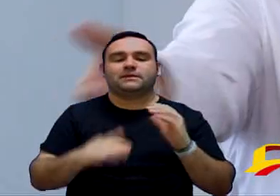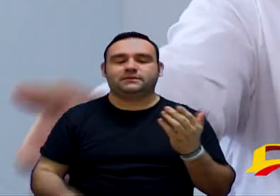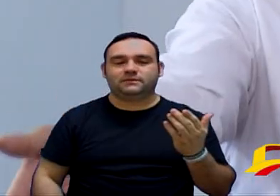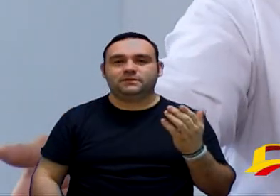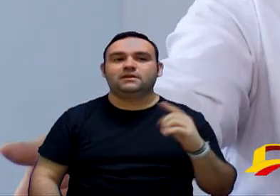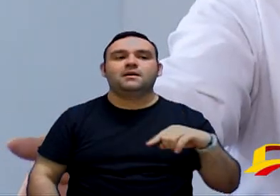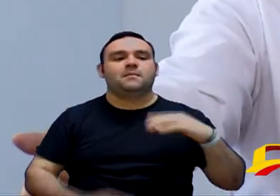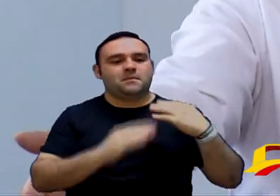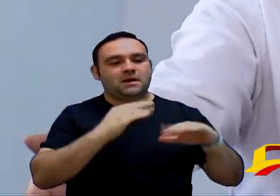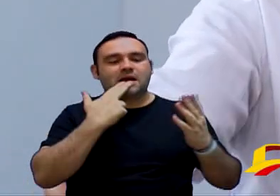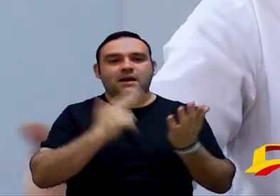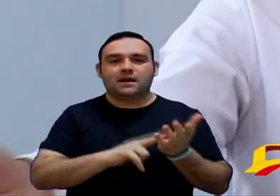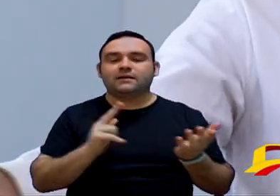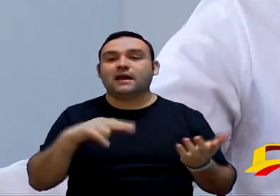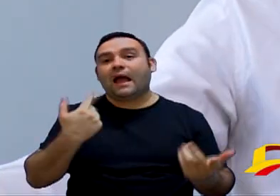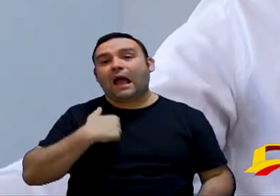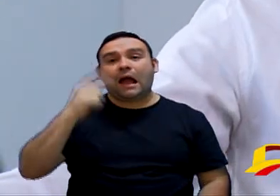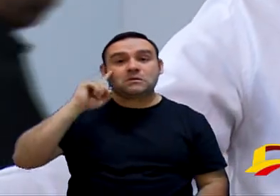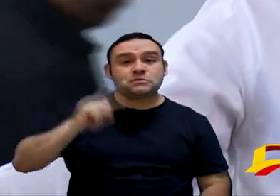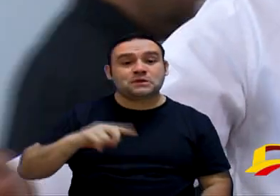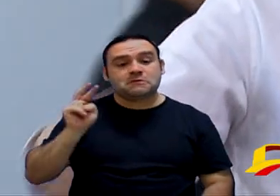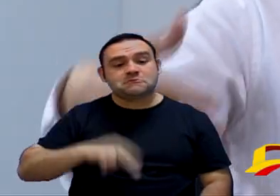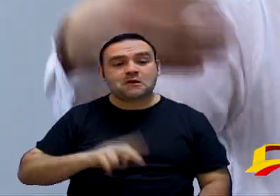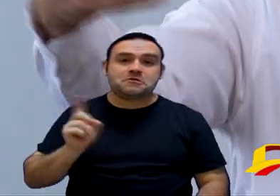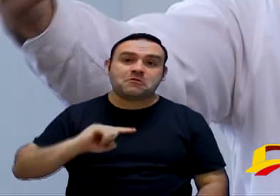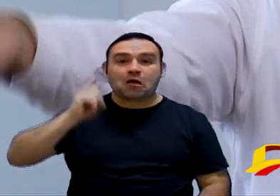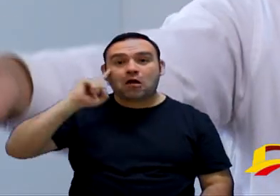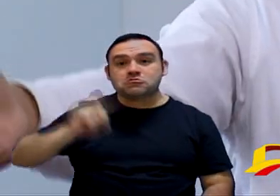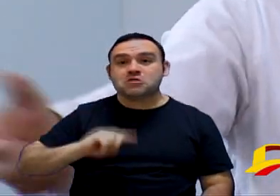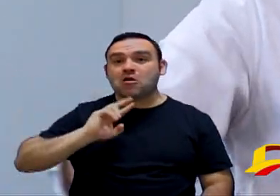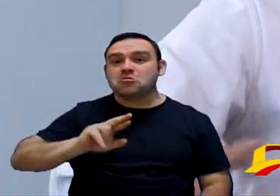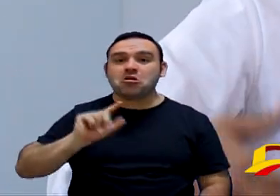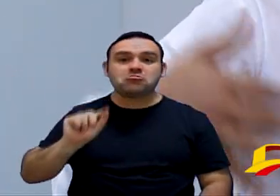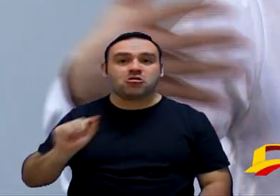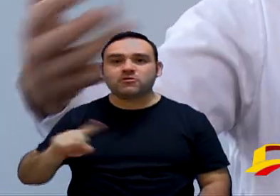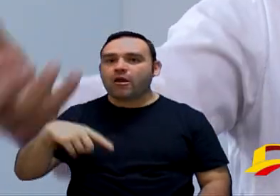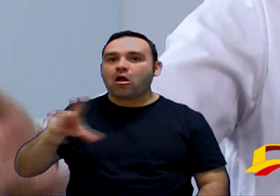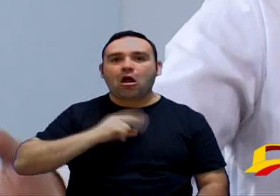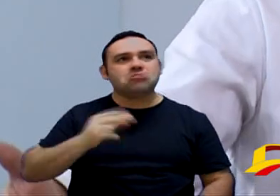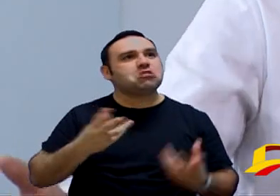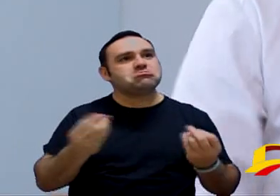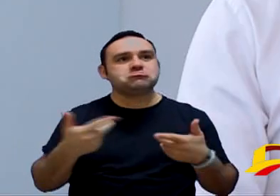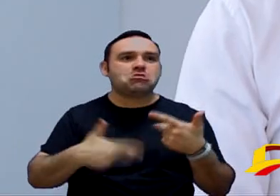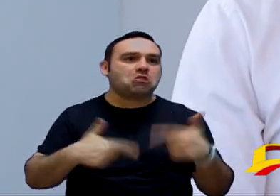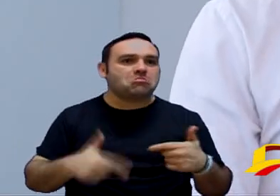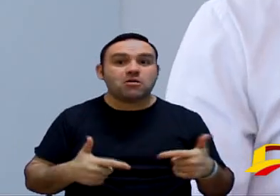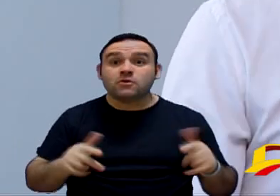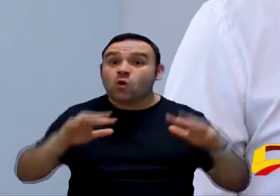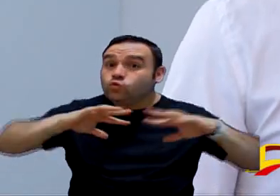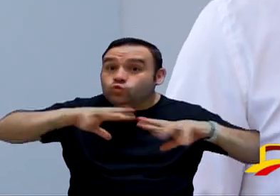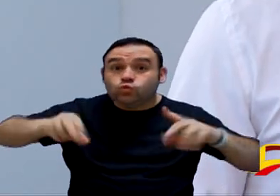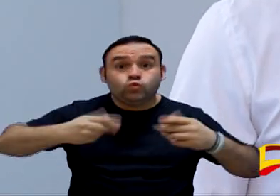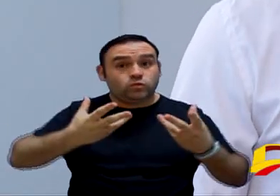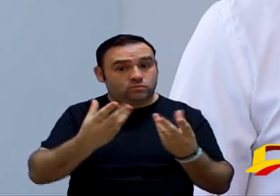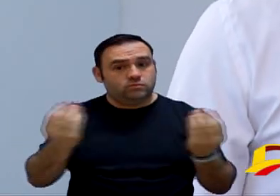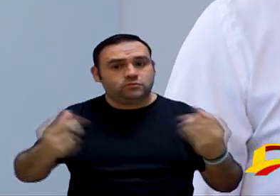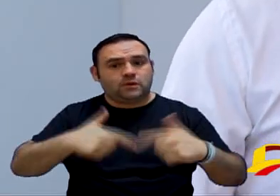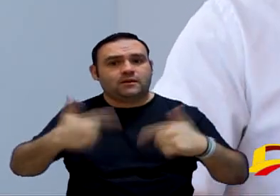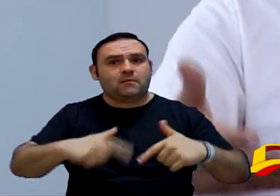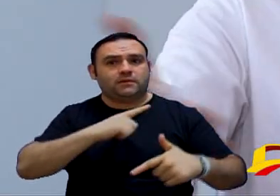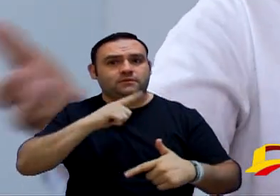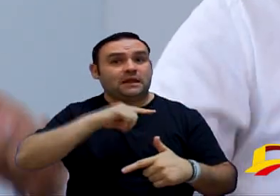manda o Ofício Ah eu não sei se eu vi seu ofício ai não sei quem vai responder nossa é muita coisa que nós temos para fazer todo todo mundo tem muita coisa para